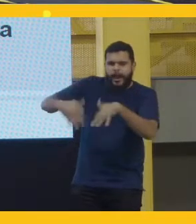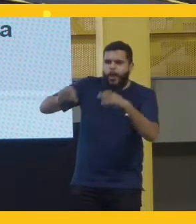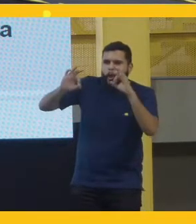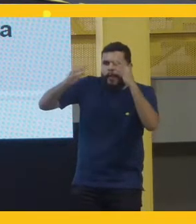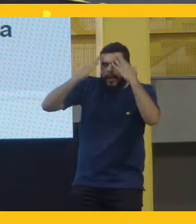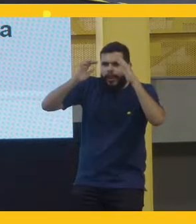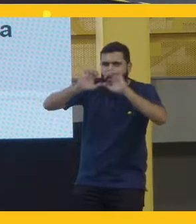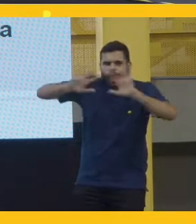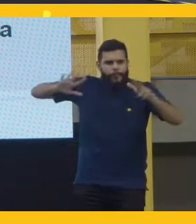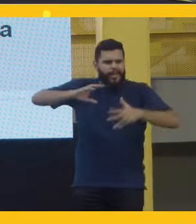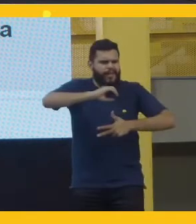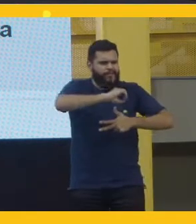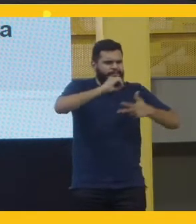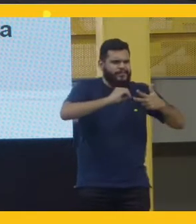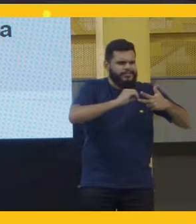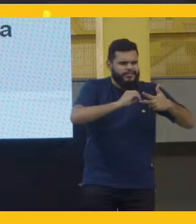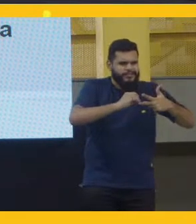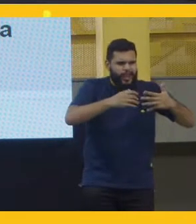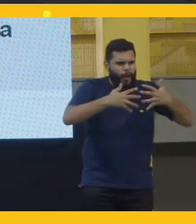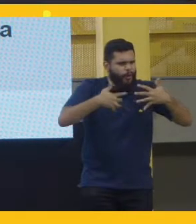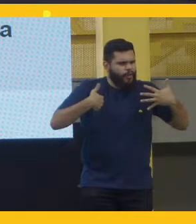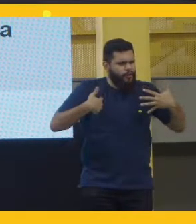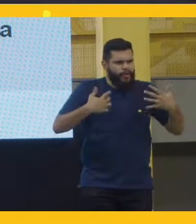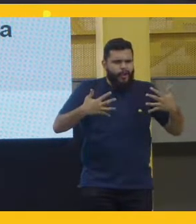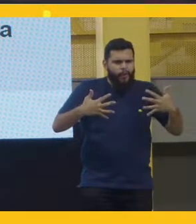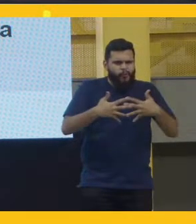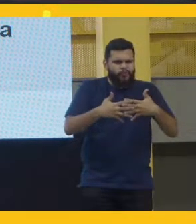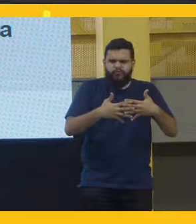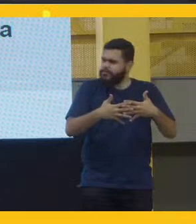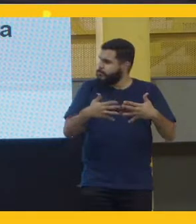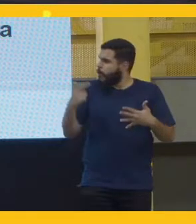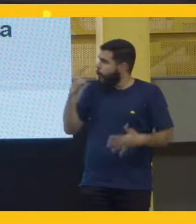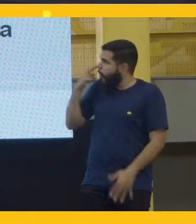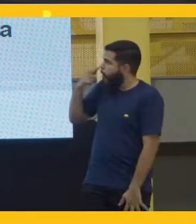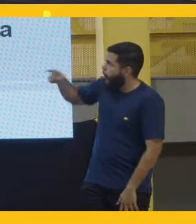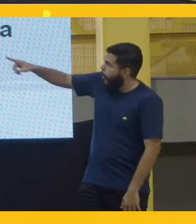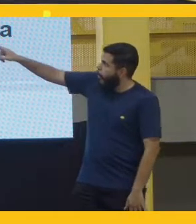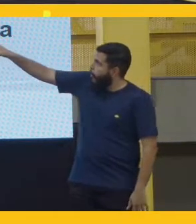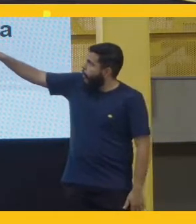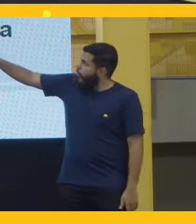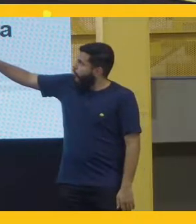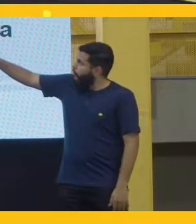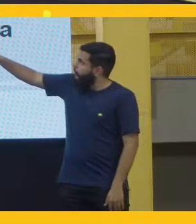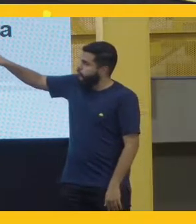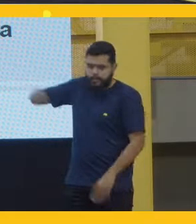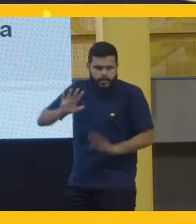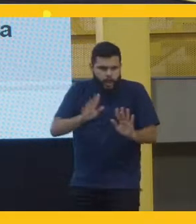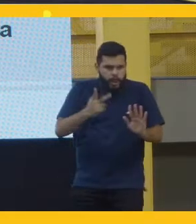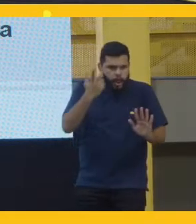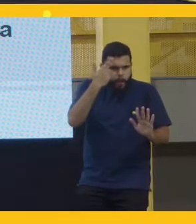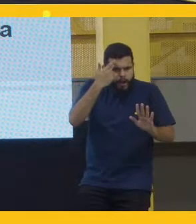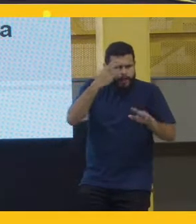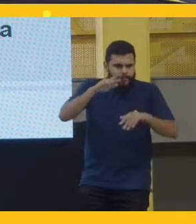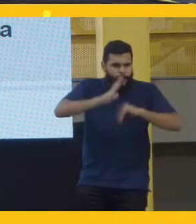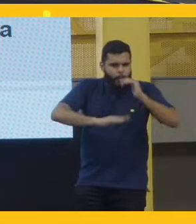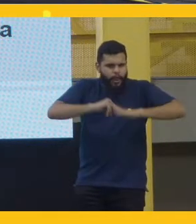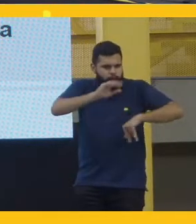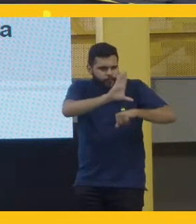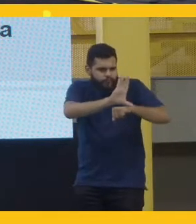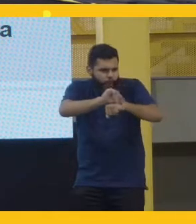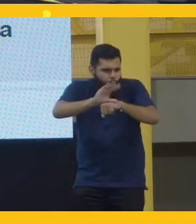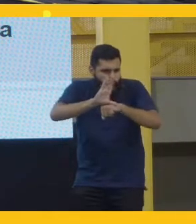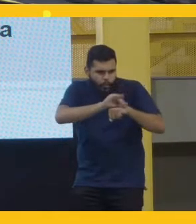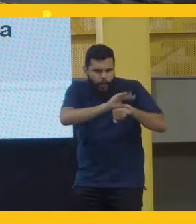formulinha. Será? Olha aí, É comum aos fotógrafos